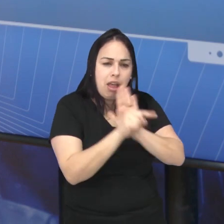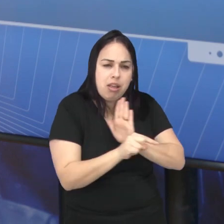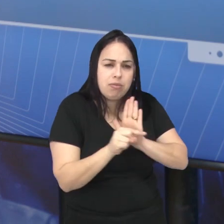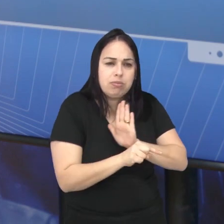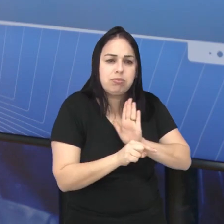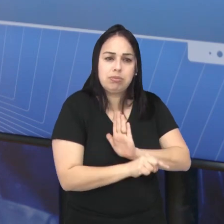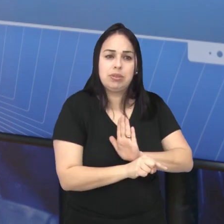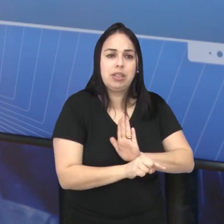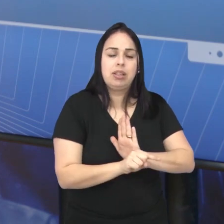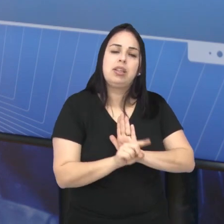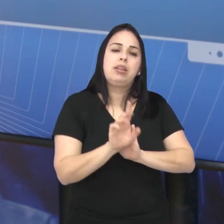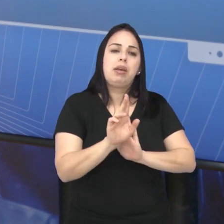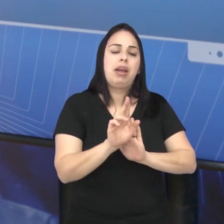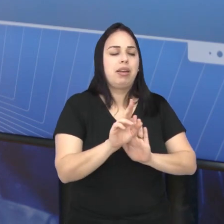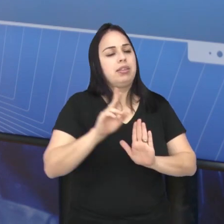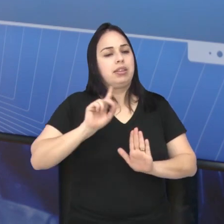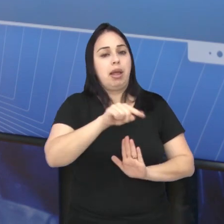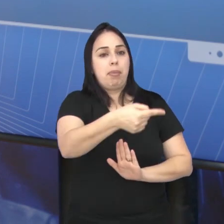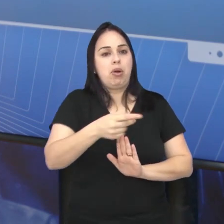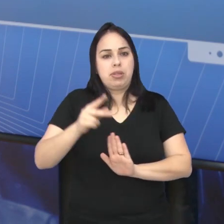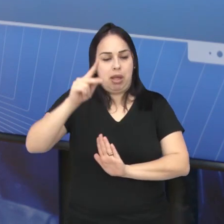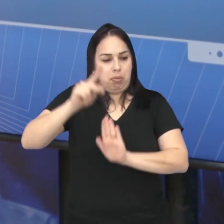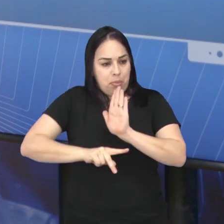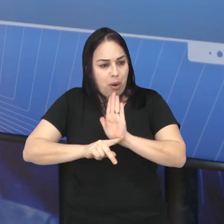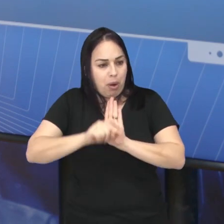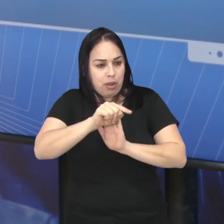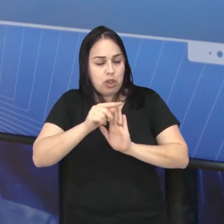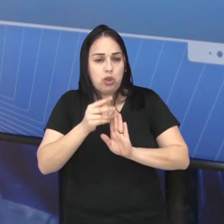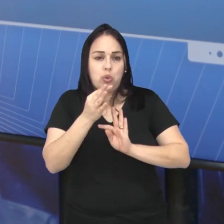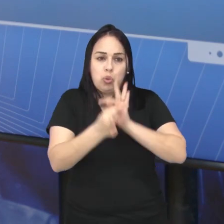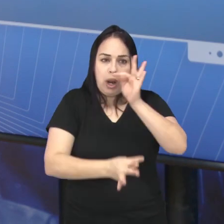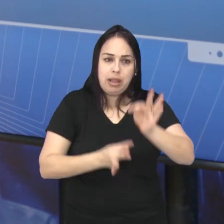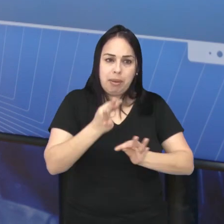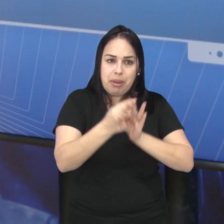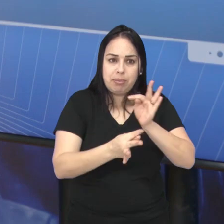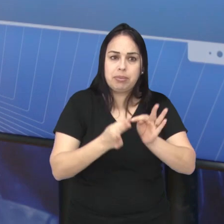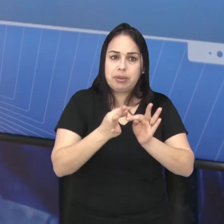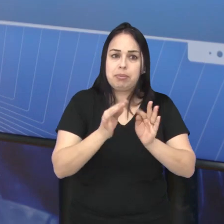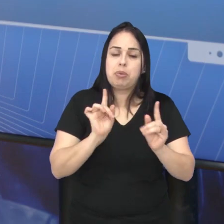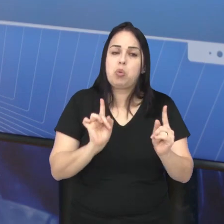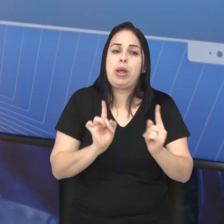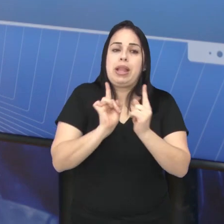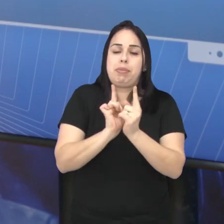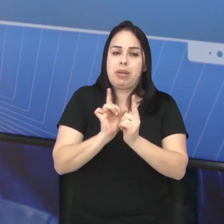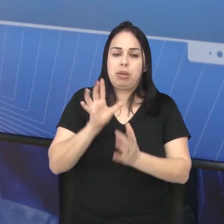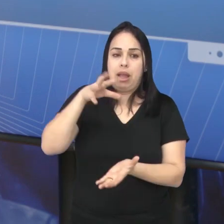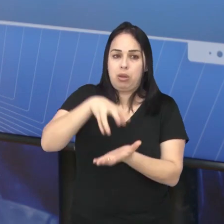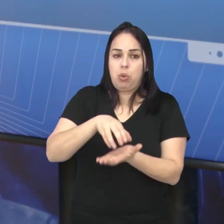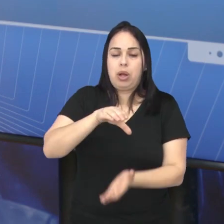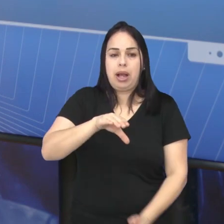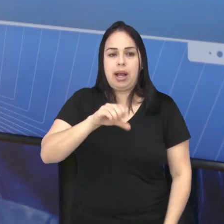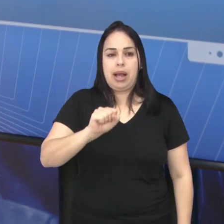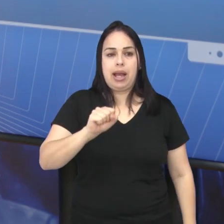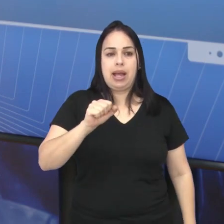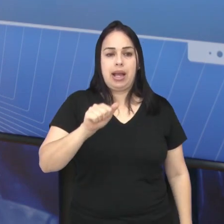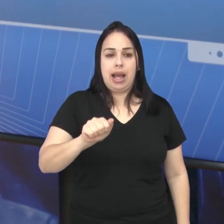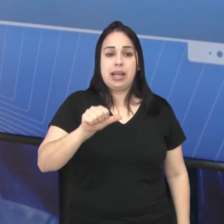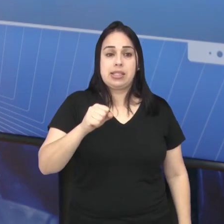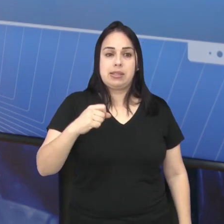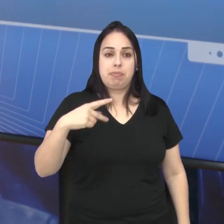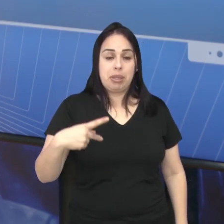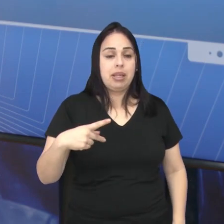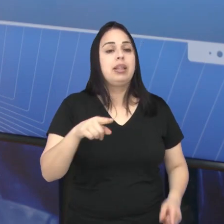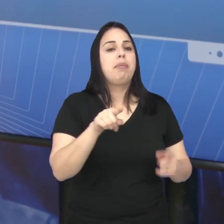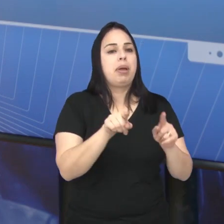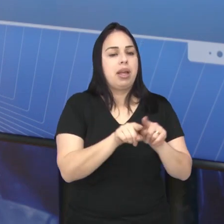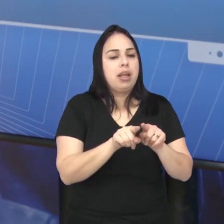feito o projeto dele do acompanhamento no CAPS-AD, né? Então, ele é inserido em